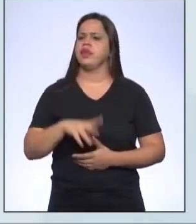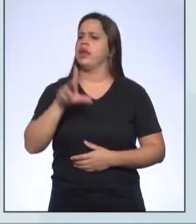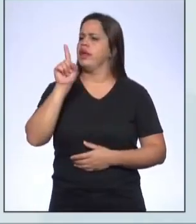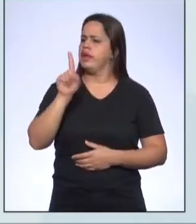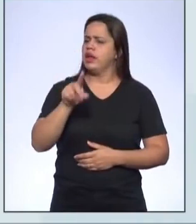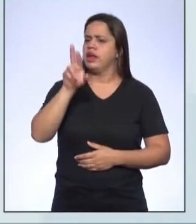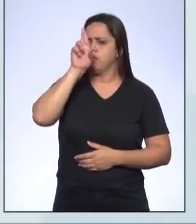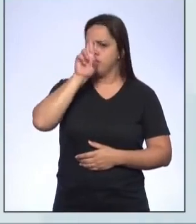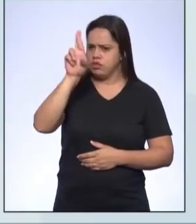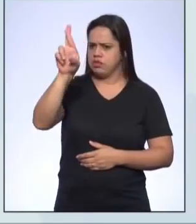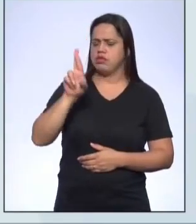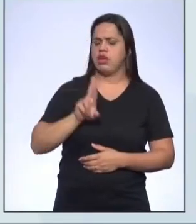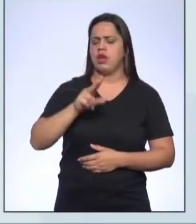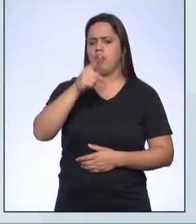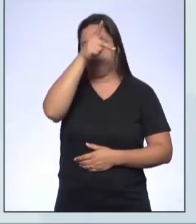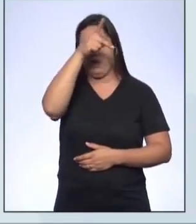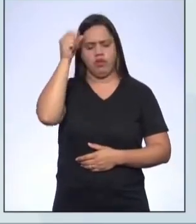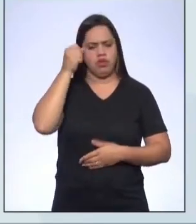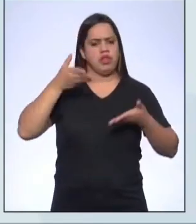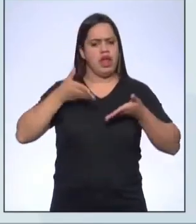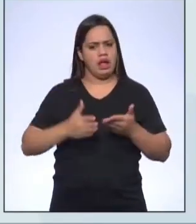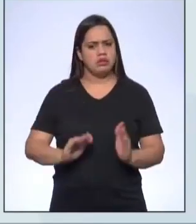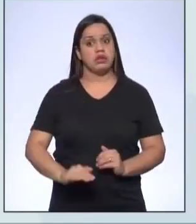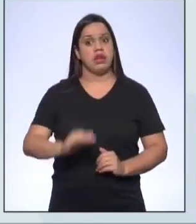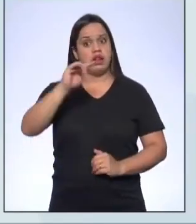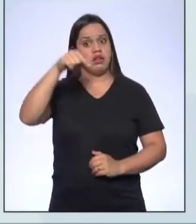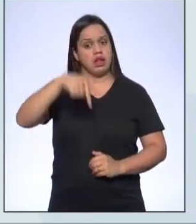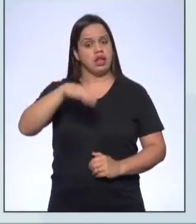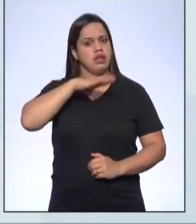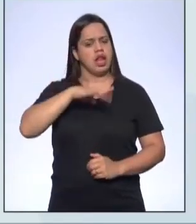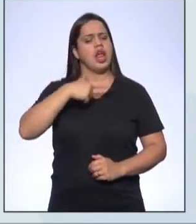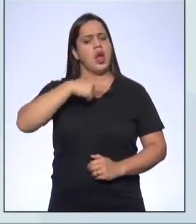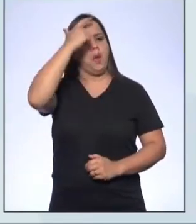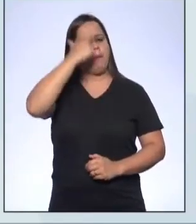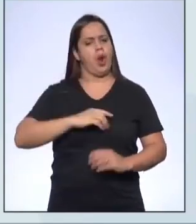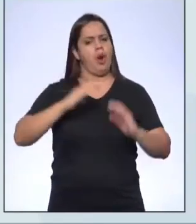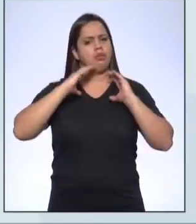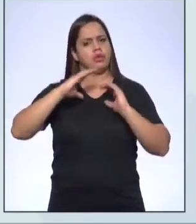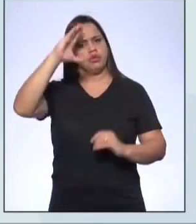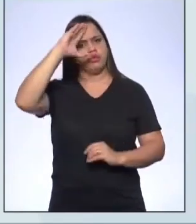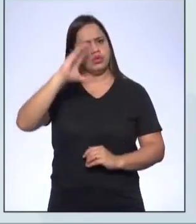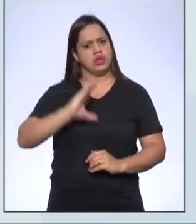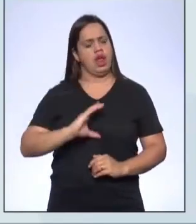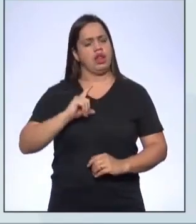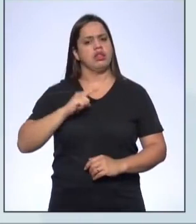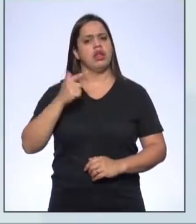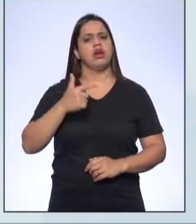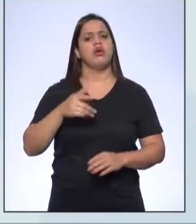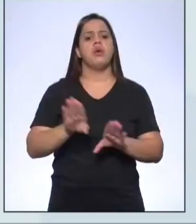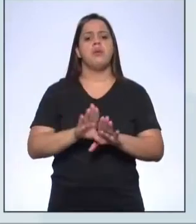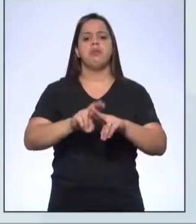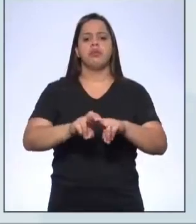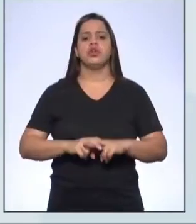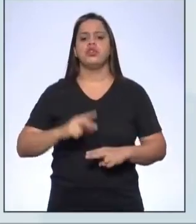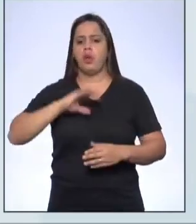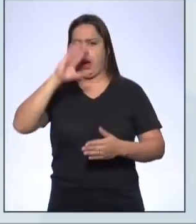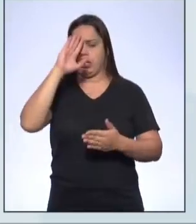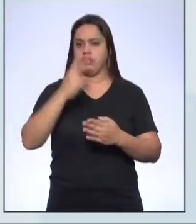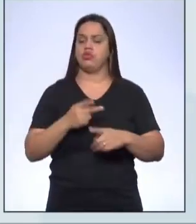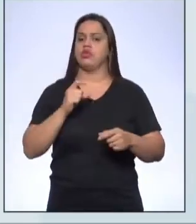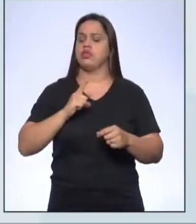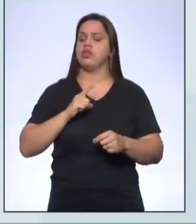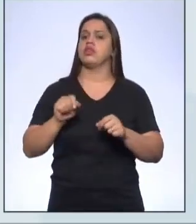nessa cidade. Sou um cidadão que contribui com seus deveres e por isso acredito ter direito ao ressarcimento de meu bem,